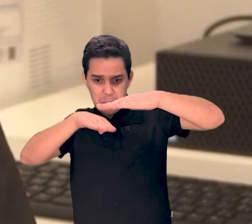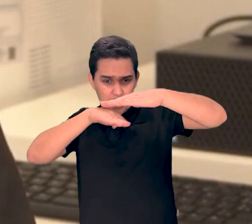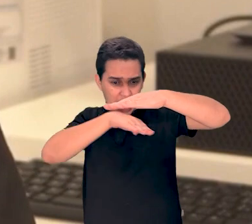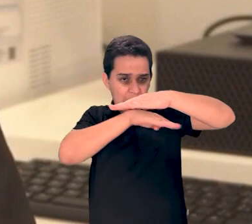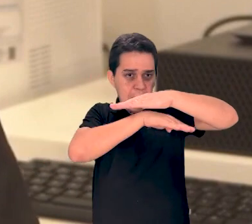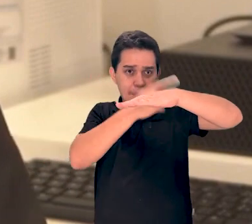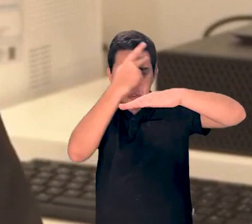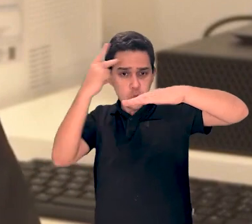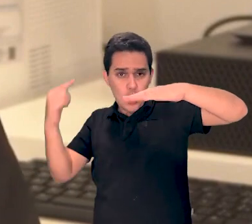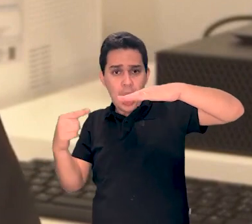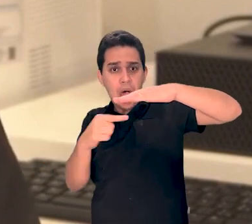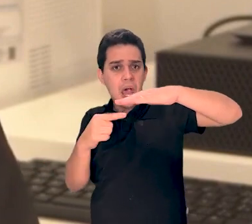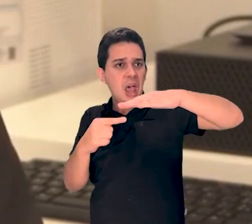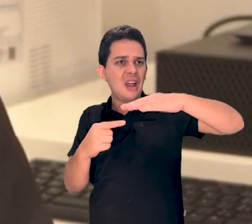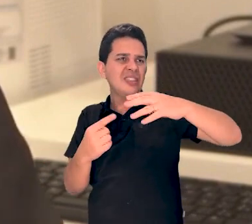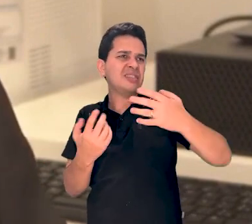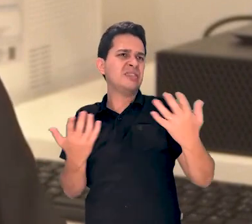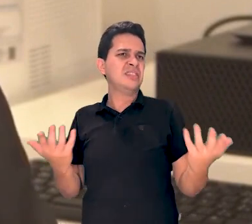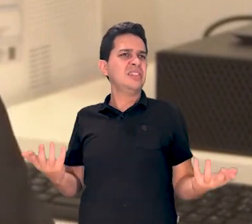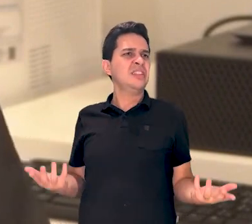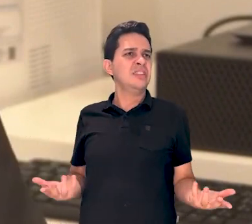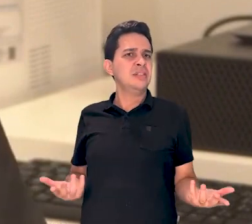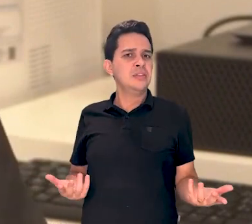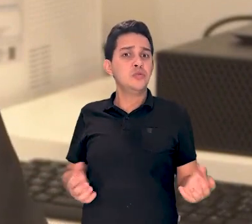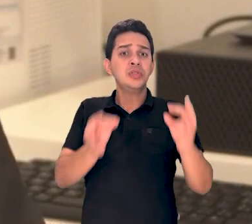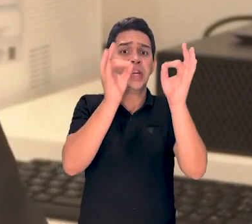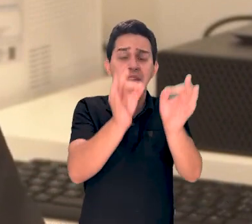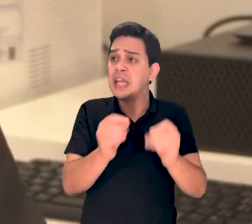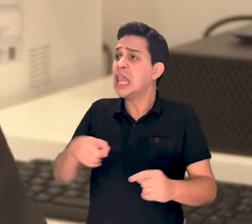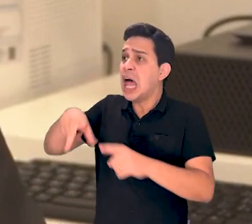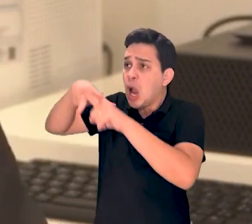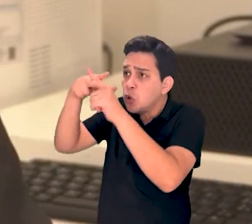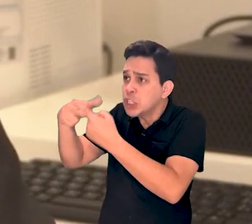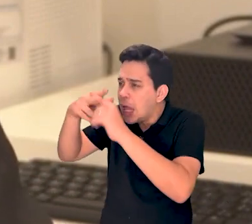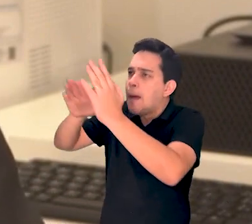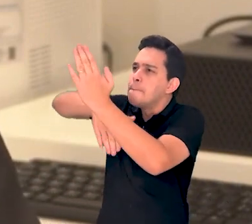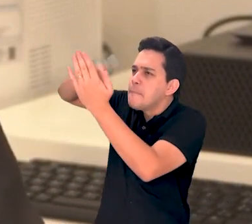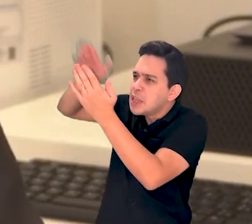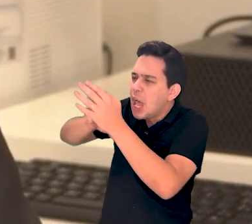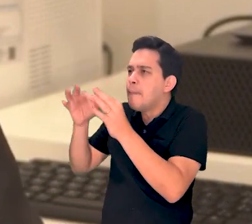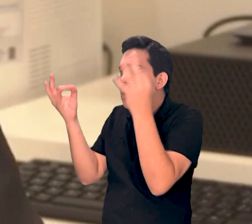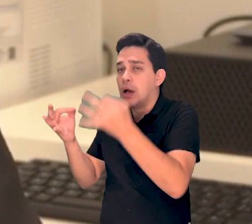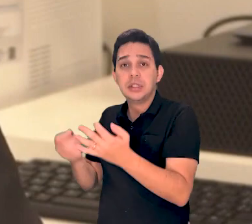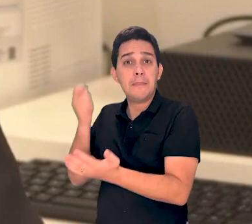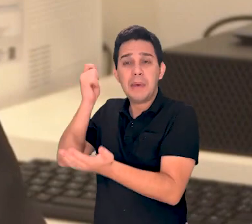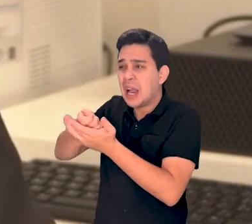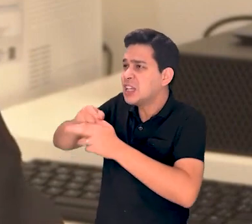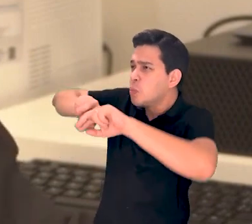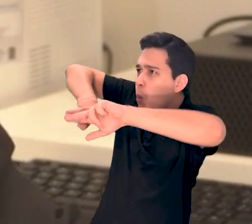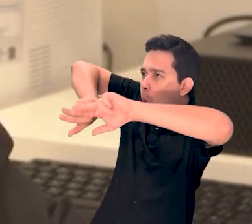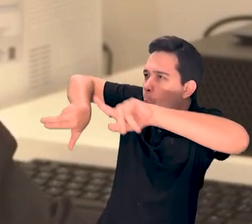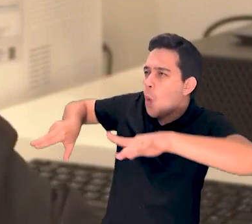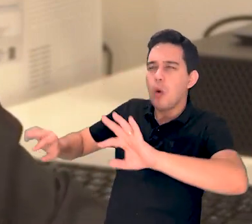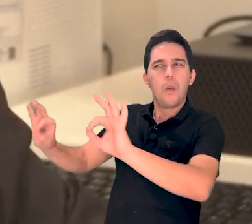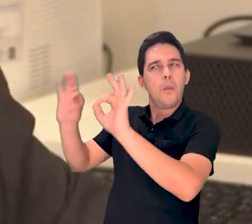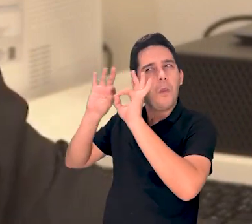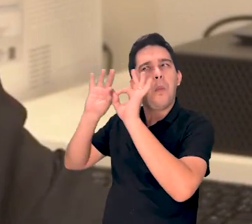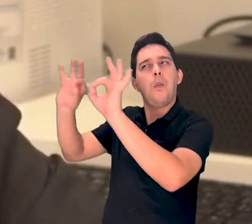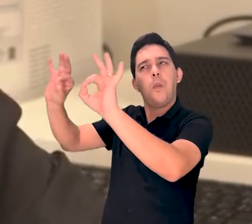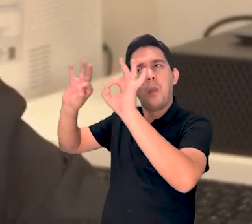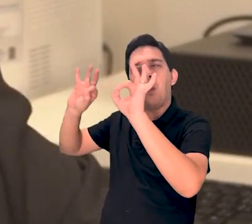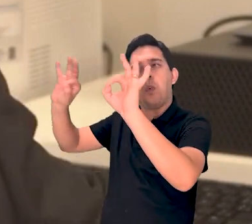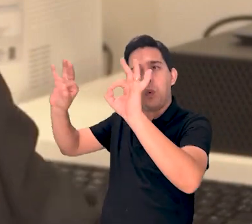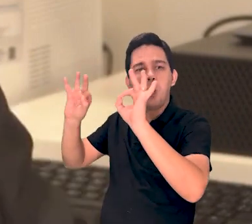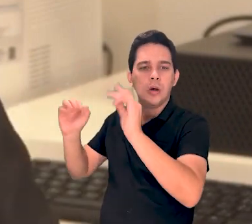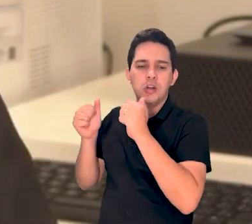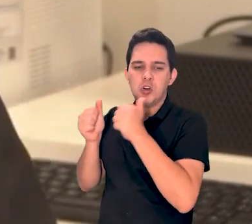poderia render de lucratividade para o concessionário investisse ali transformar se aquilo realmente